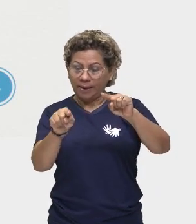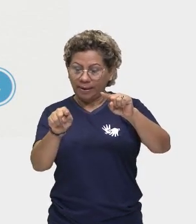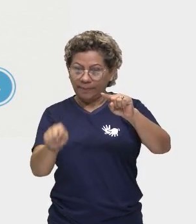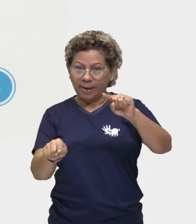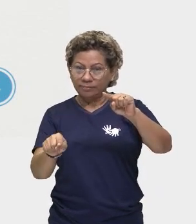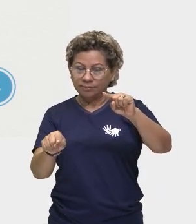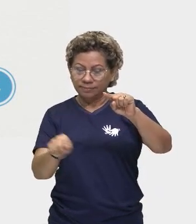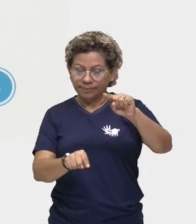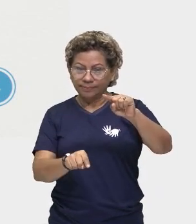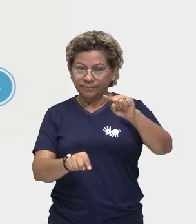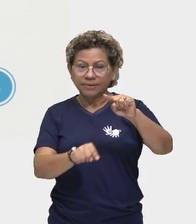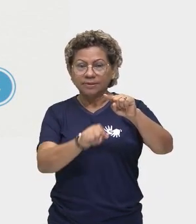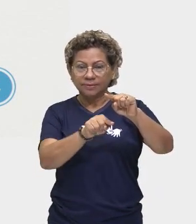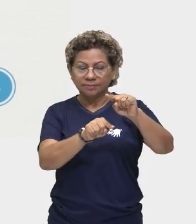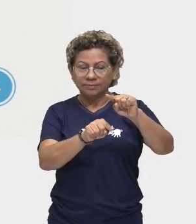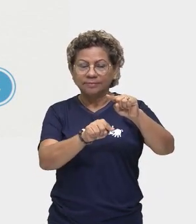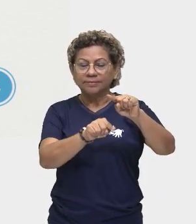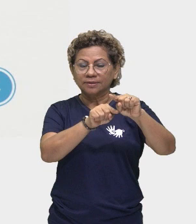Certo?